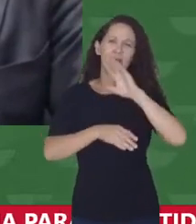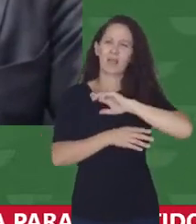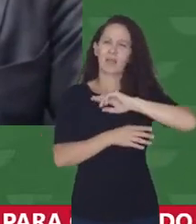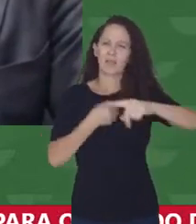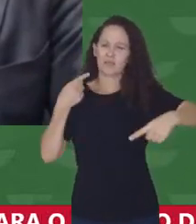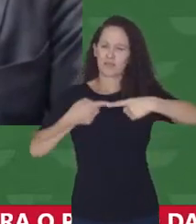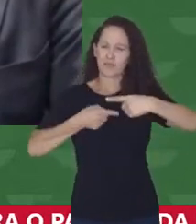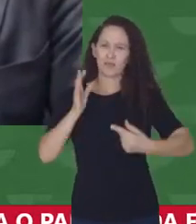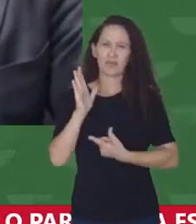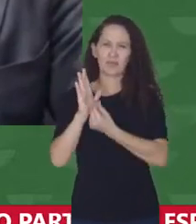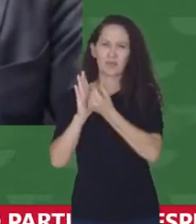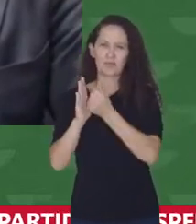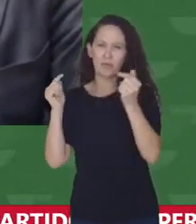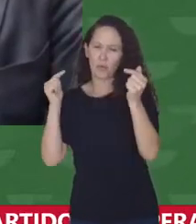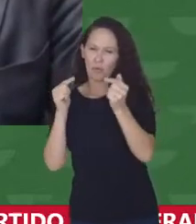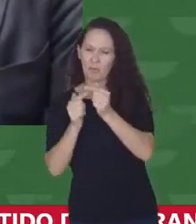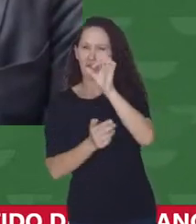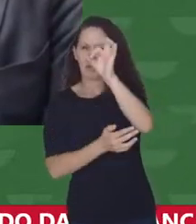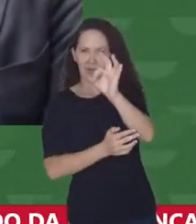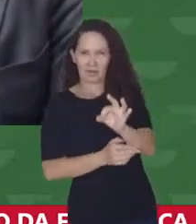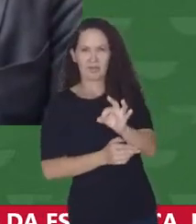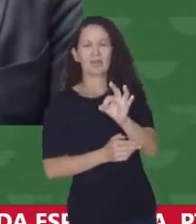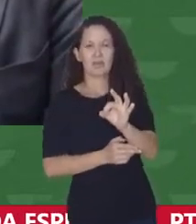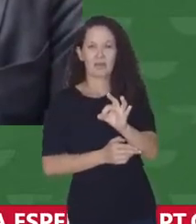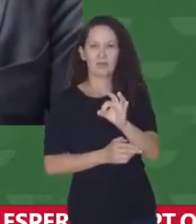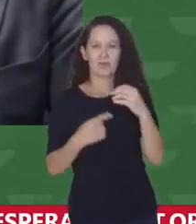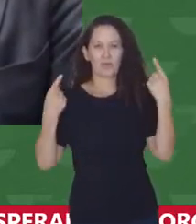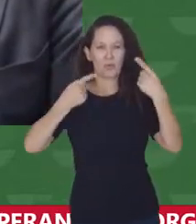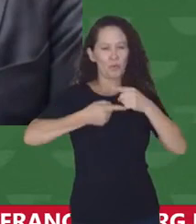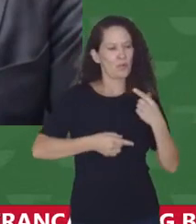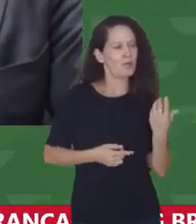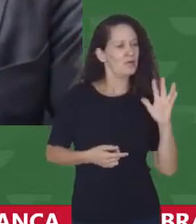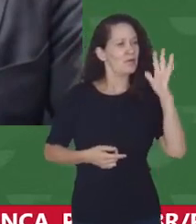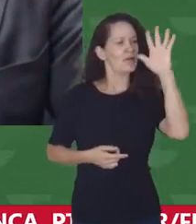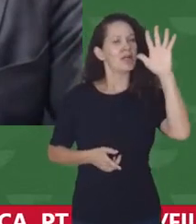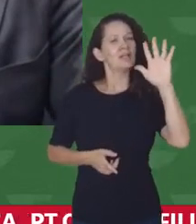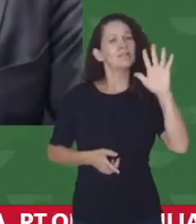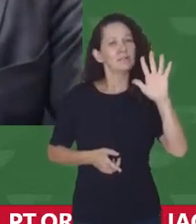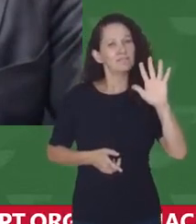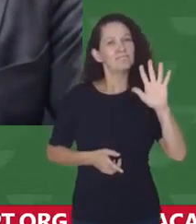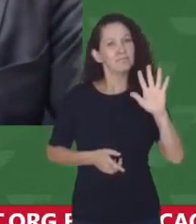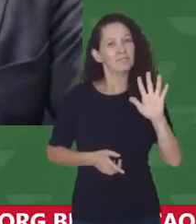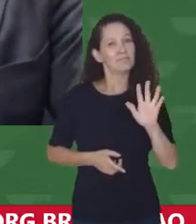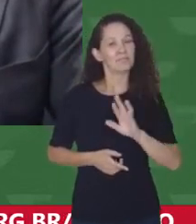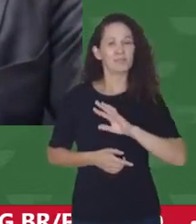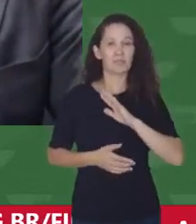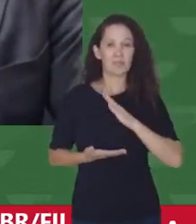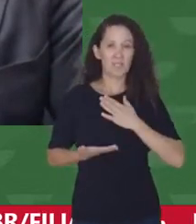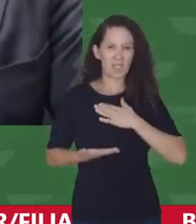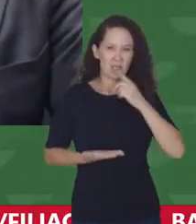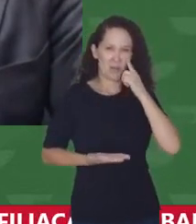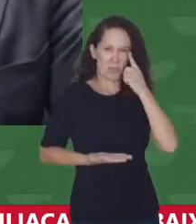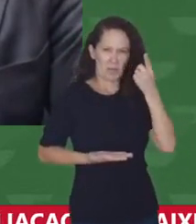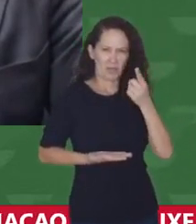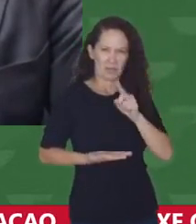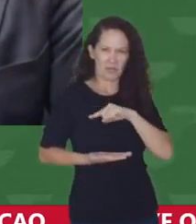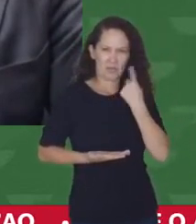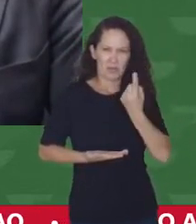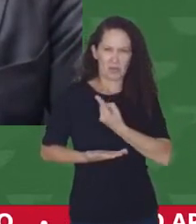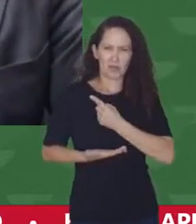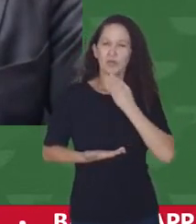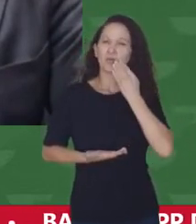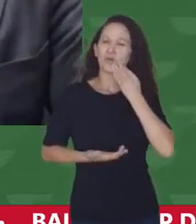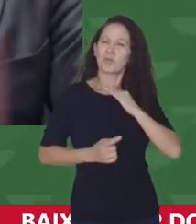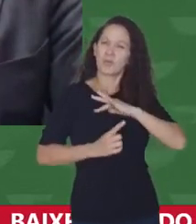política monetária adequada, correta, para combater a carestia, né, que eu não acho nem que seja essa que o Banco Central